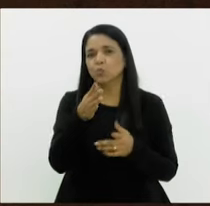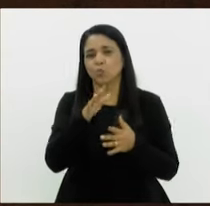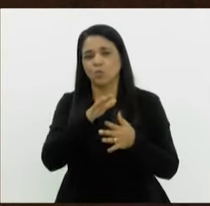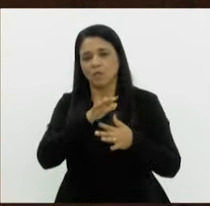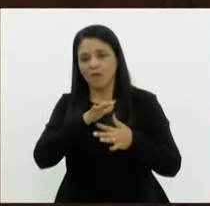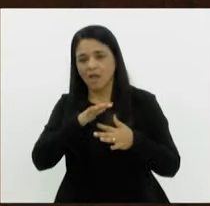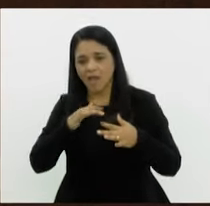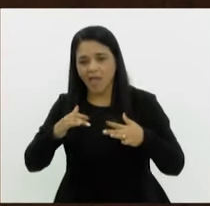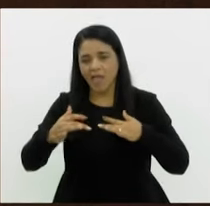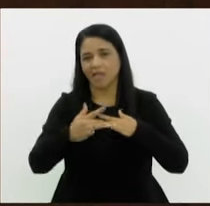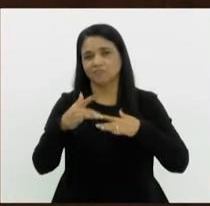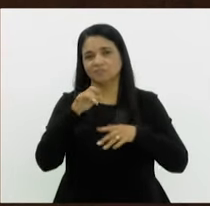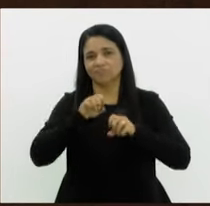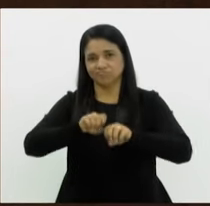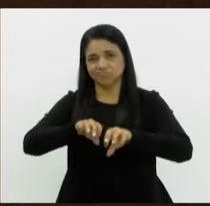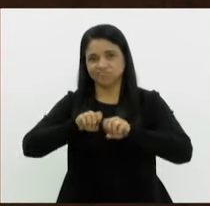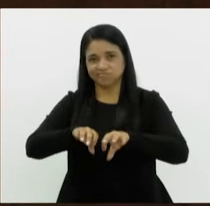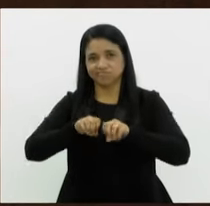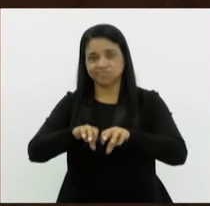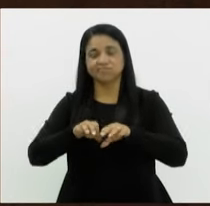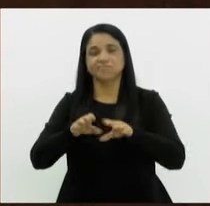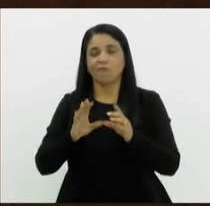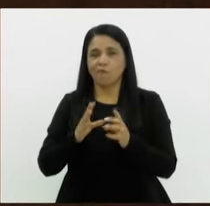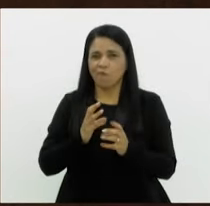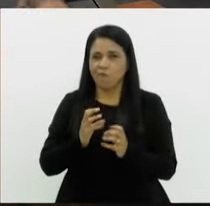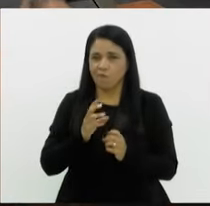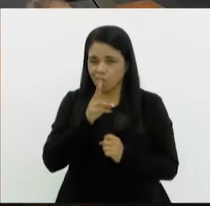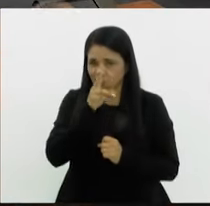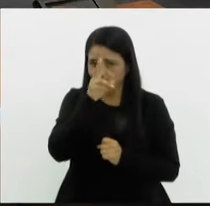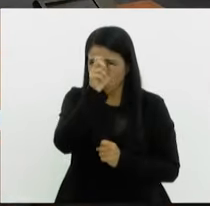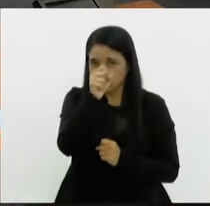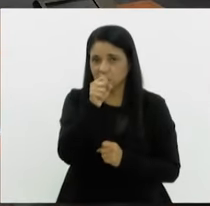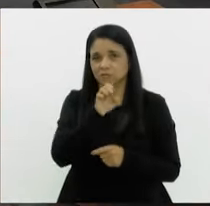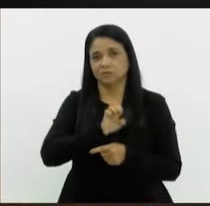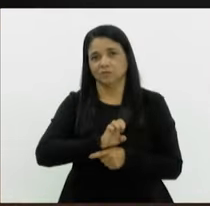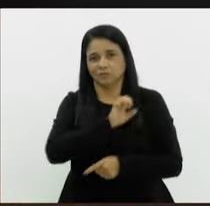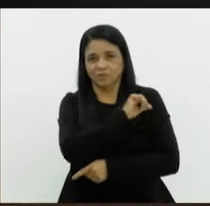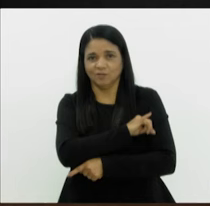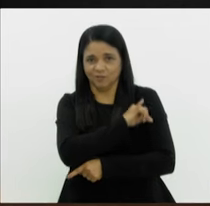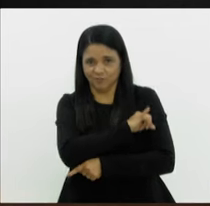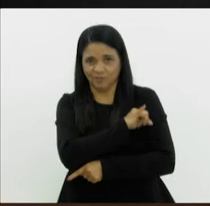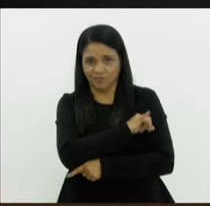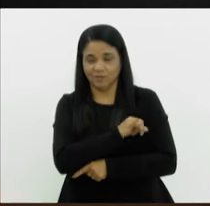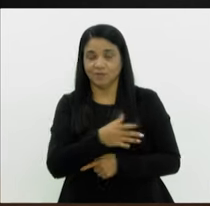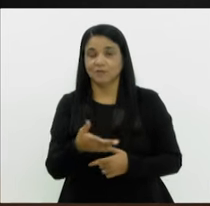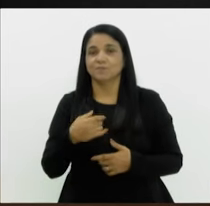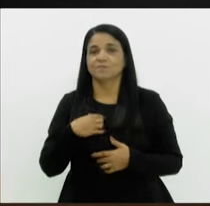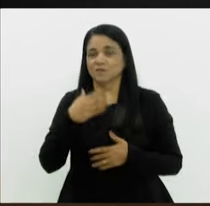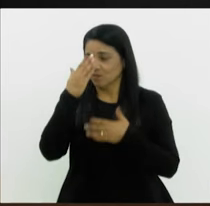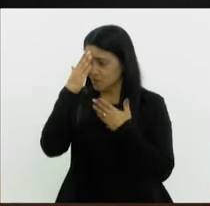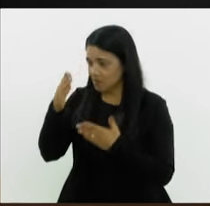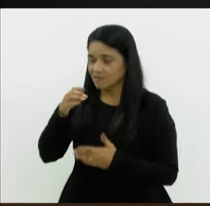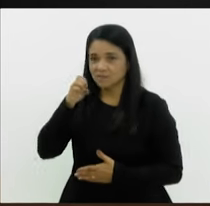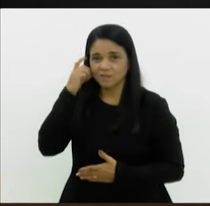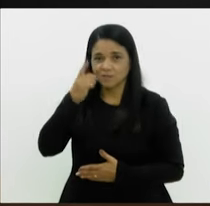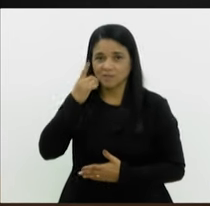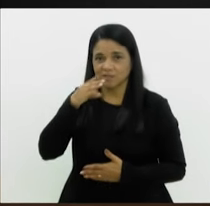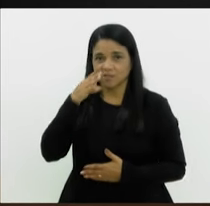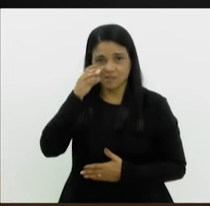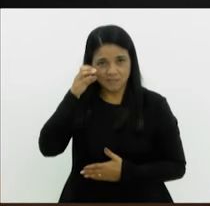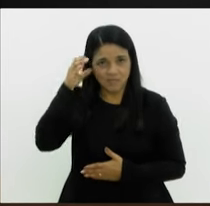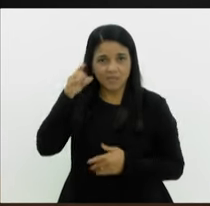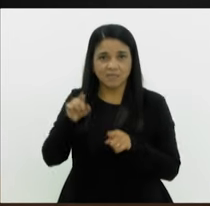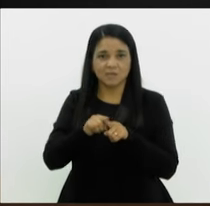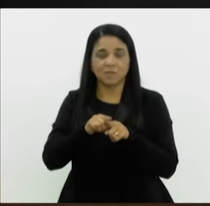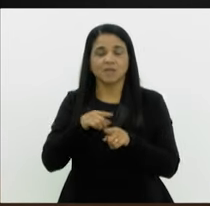ensino fortalecida no nosso estado do Rio de Janeiro. Muito obrigado, deputada Célia. Coautoria, Mink, Marta Rocha,